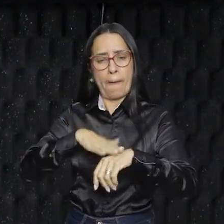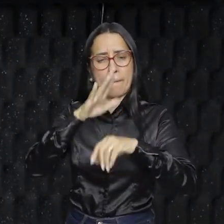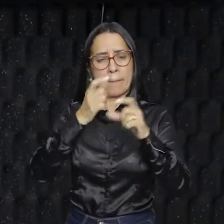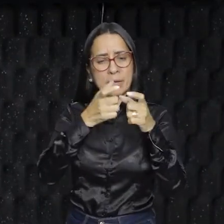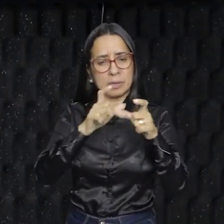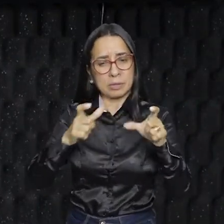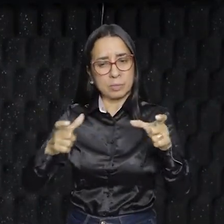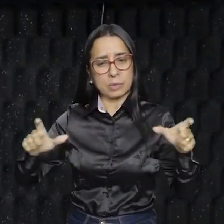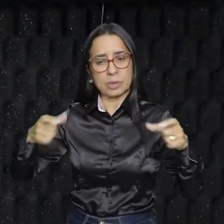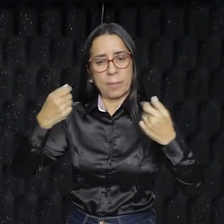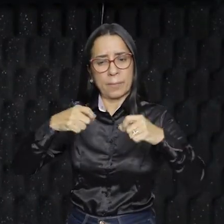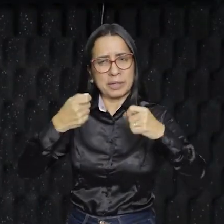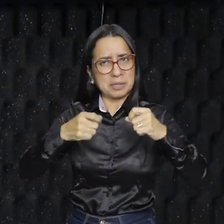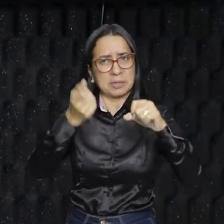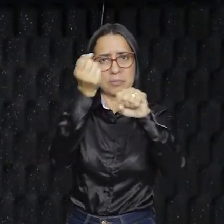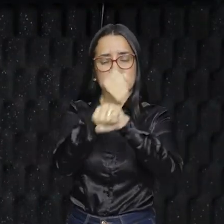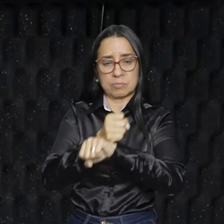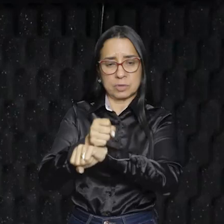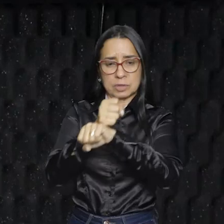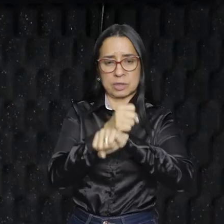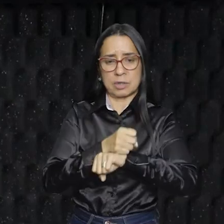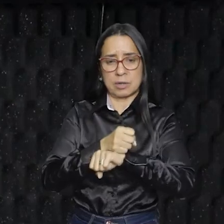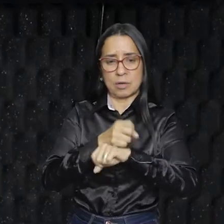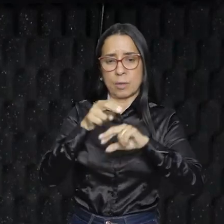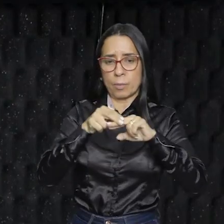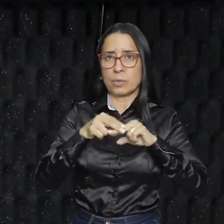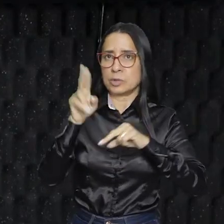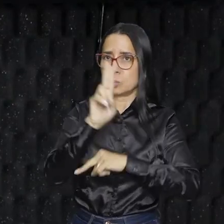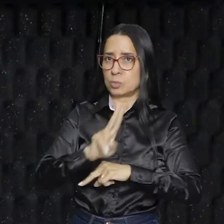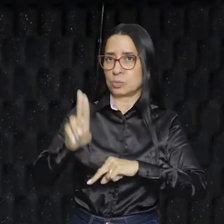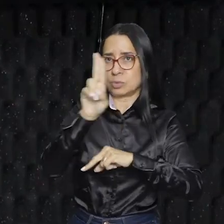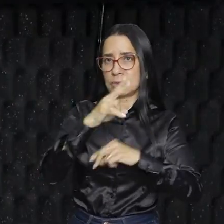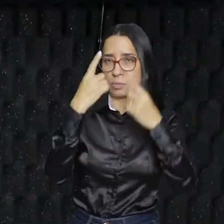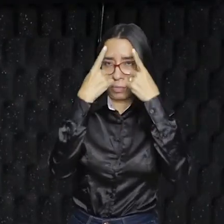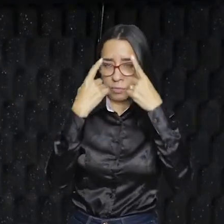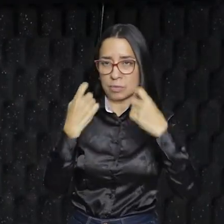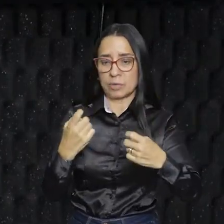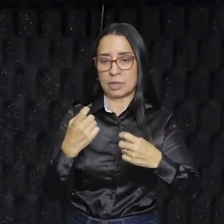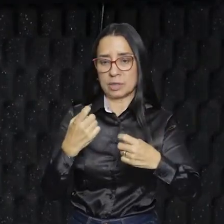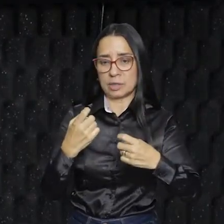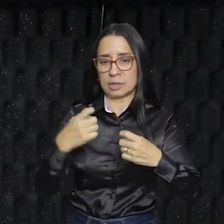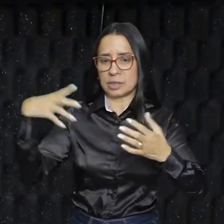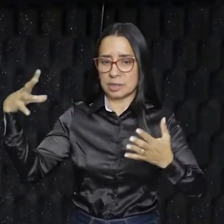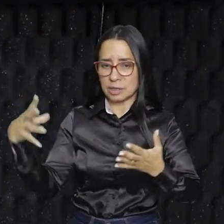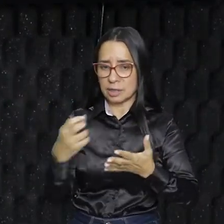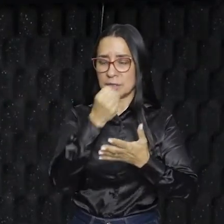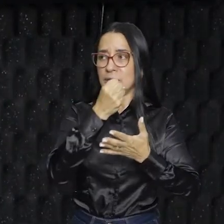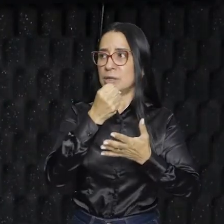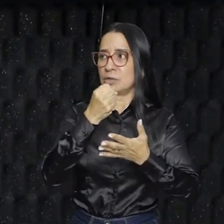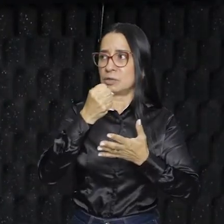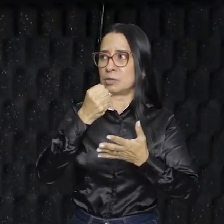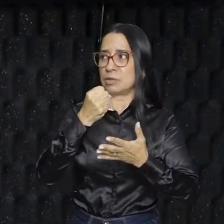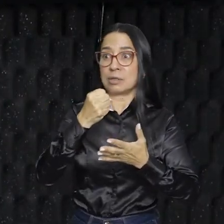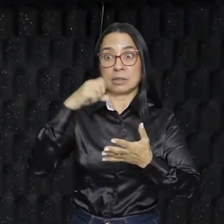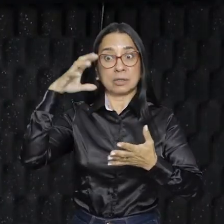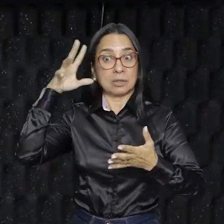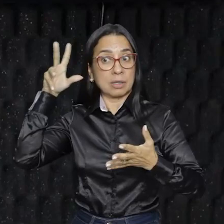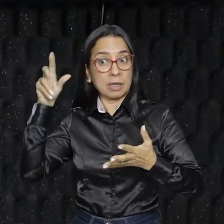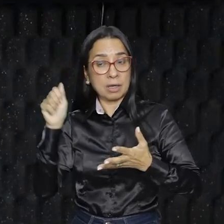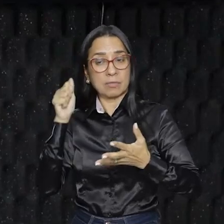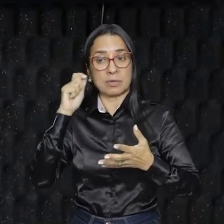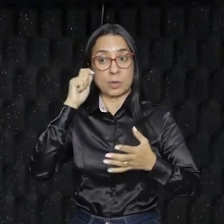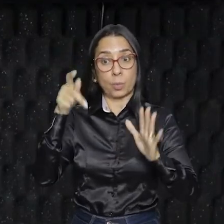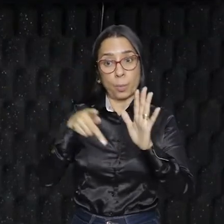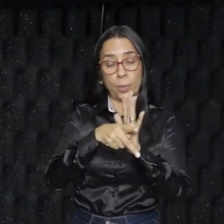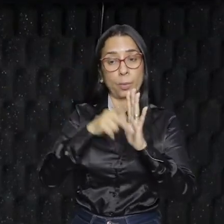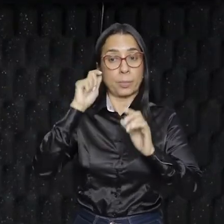mais precisava-se de escravos. Por isso, o uso da violência, né, na retirada dos negros da África cresceu ao longo do tempo,